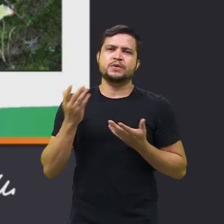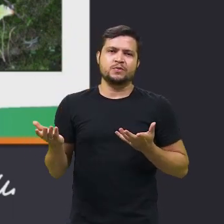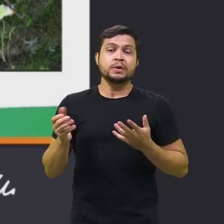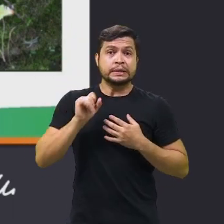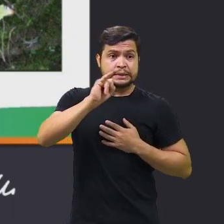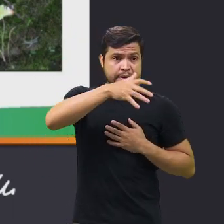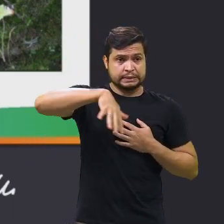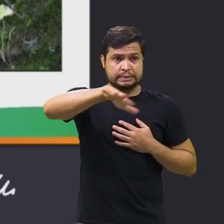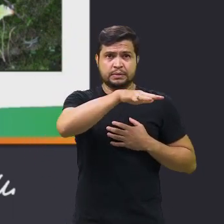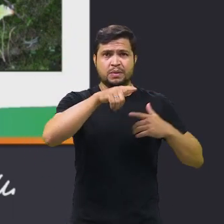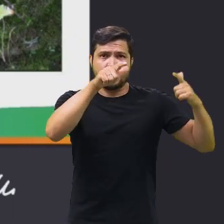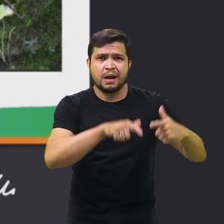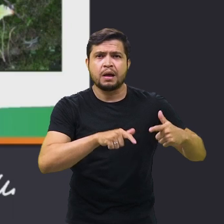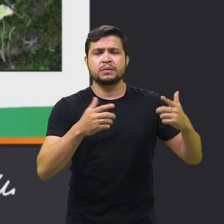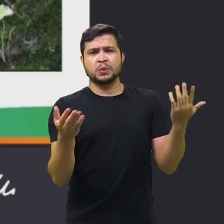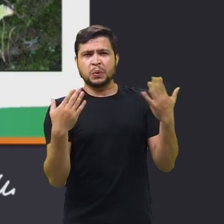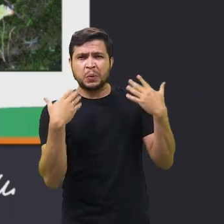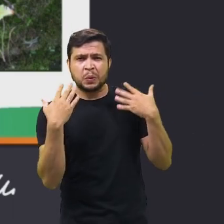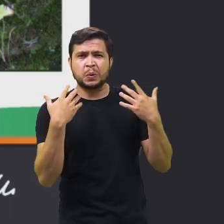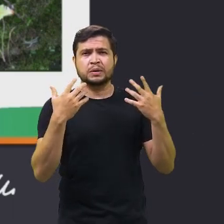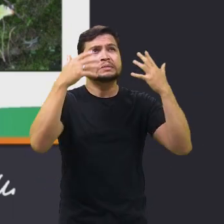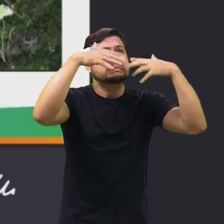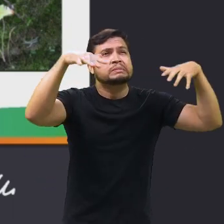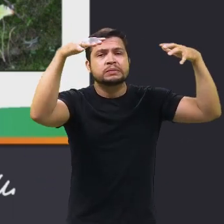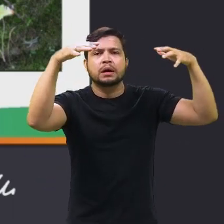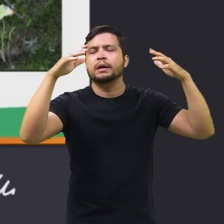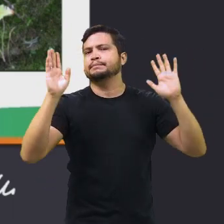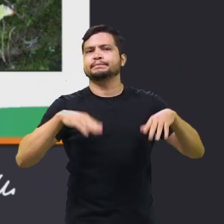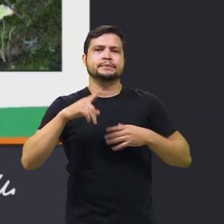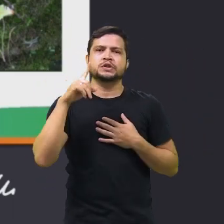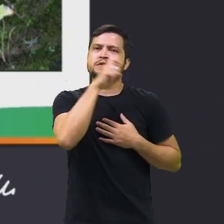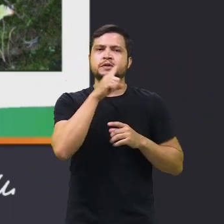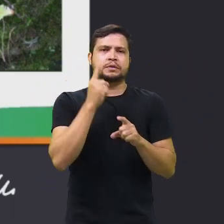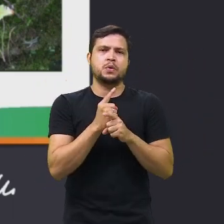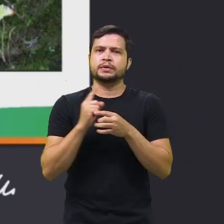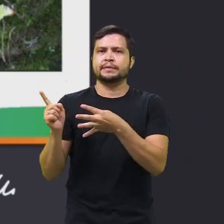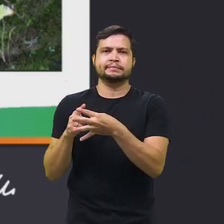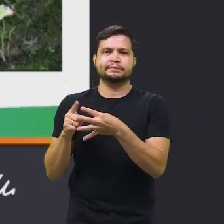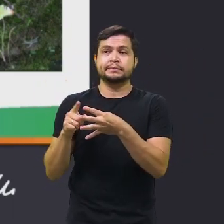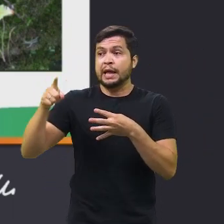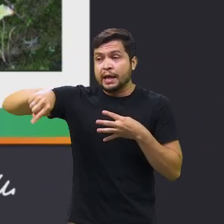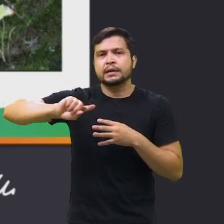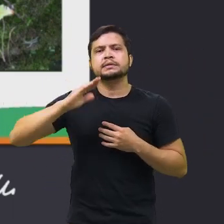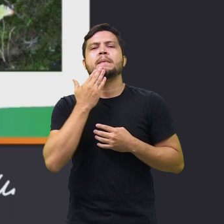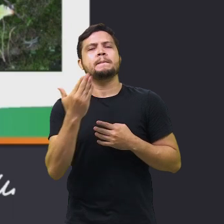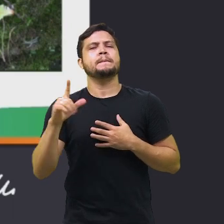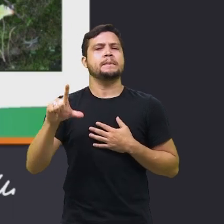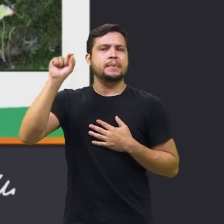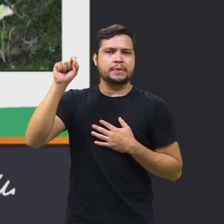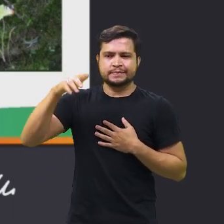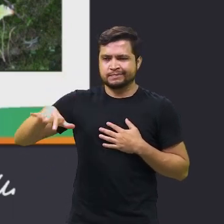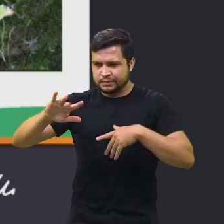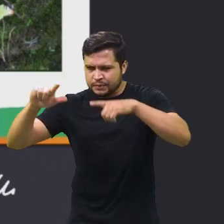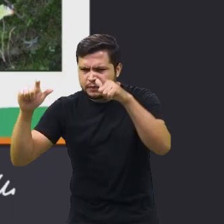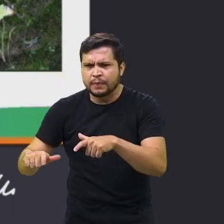mais quentes, né, mais tropicais, é mais difícil a gente encontrar esses vegetais. Eles são vegetais que preferem